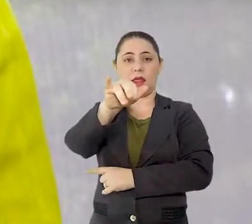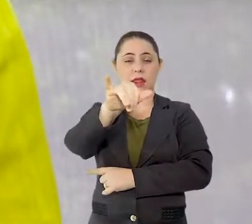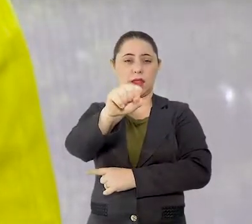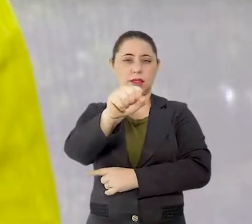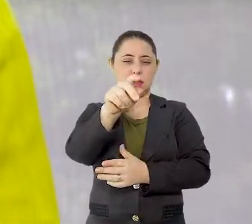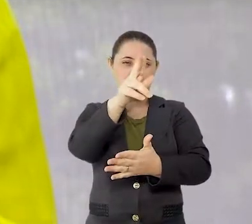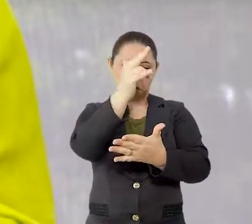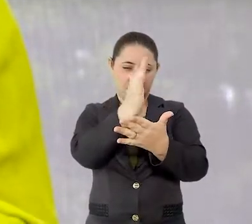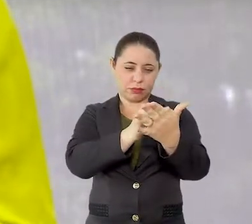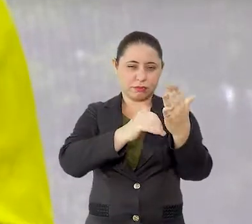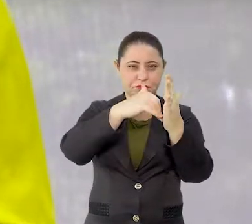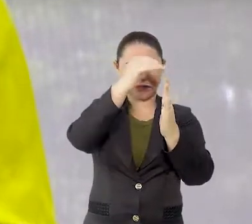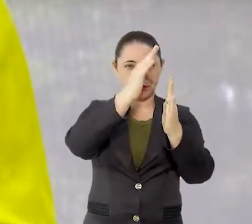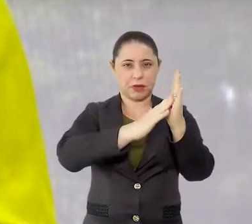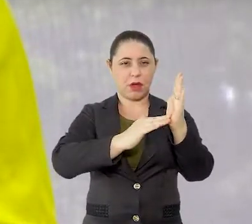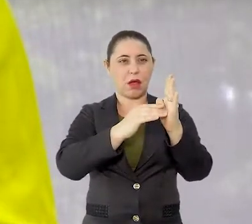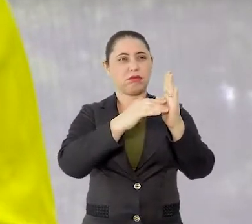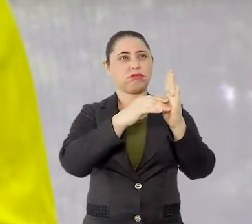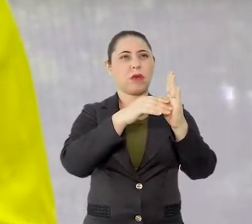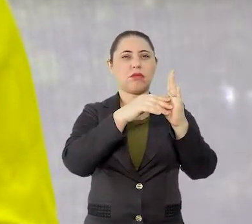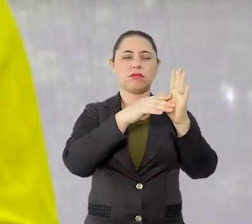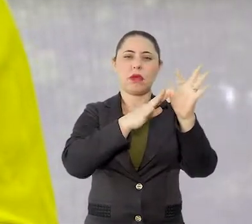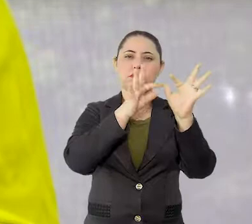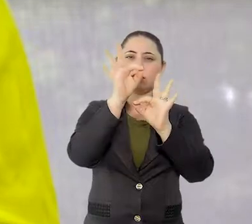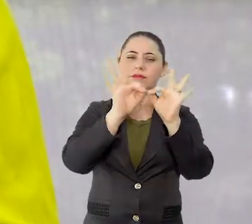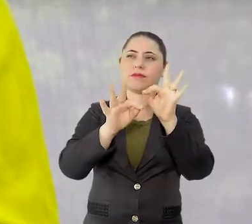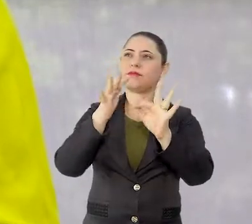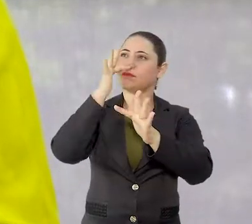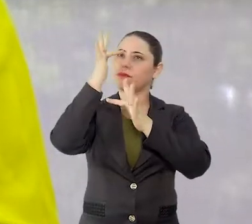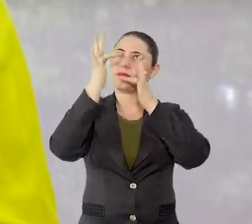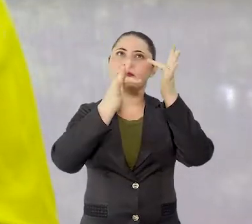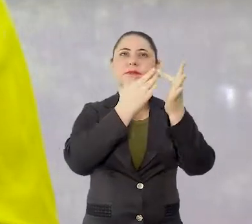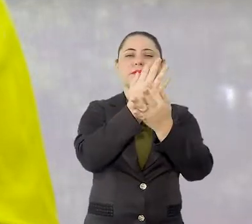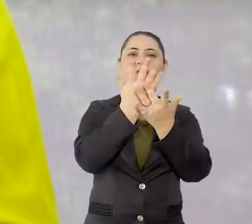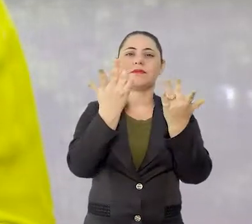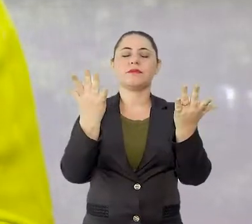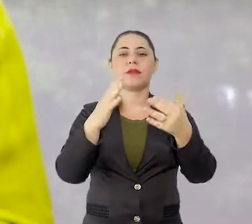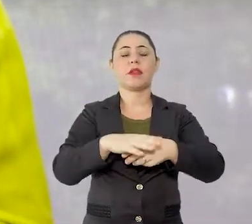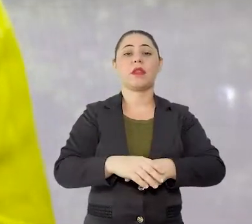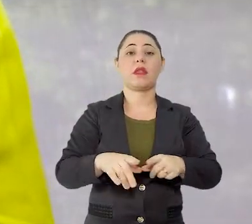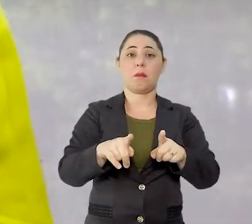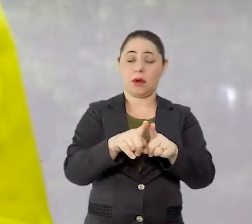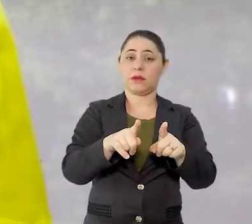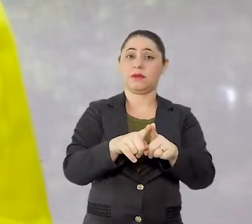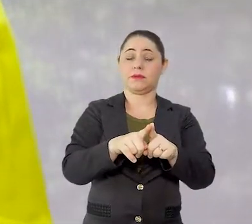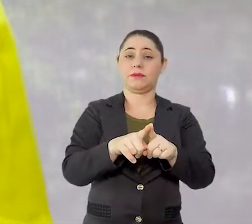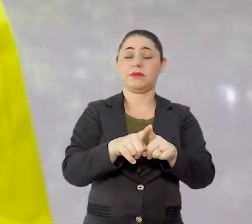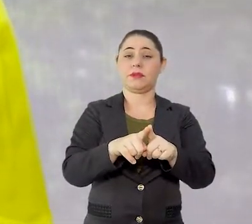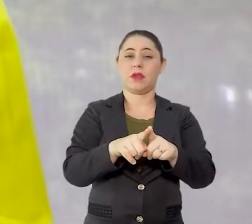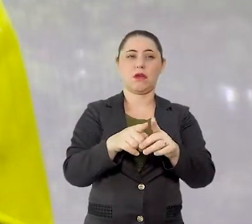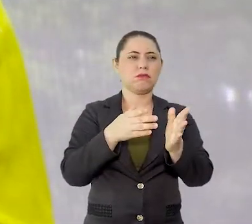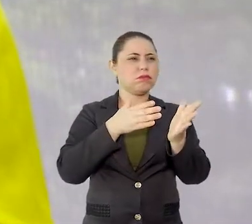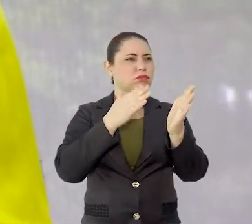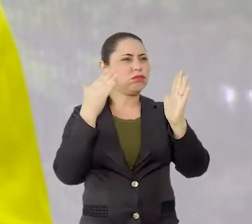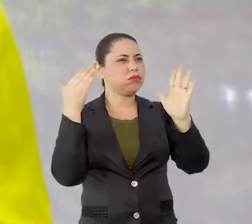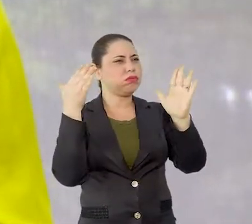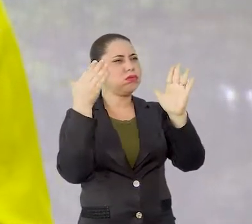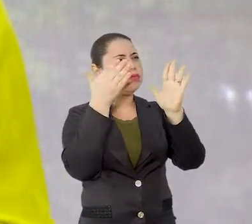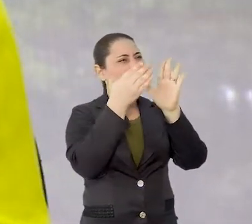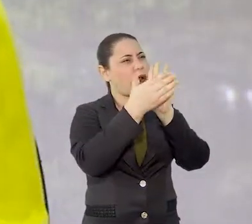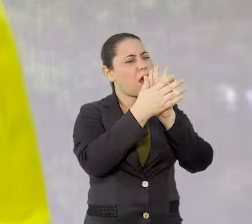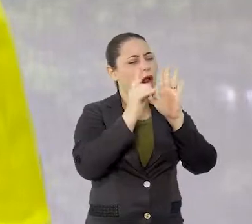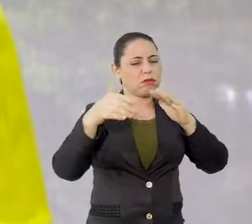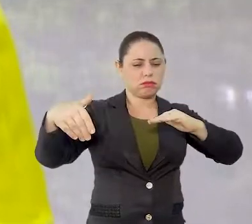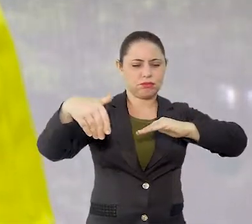Apris Gomes, que pinta experimento com figuras e florais, além de temas sacros. Se você já passou